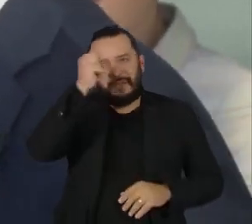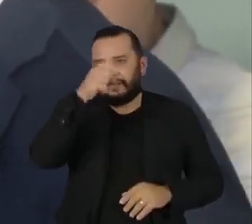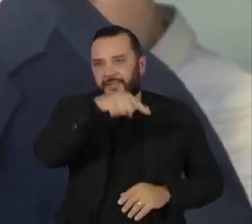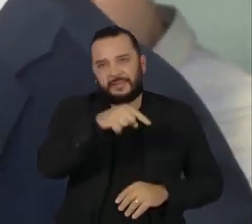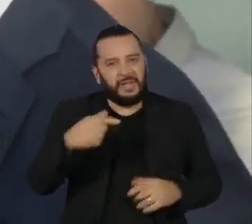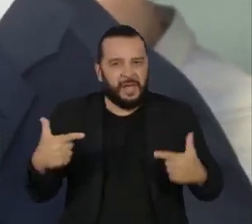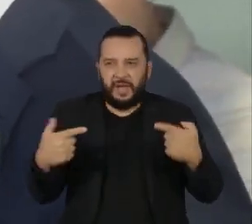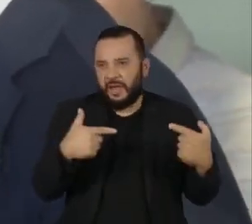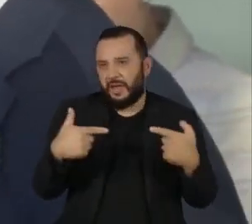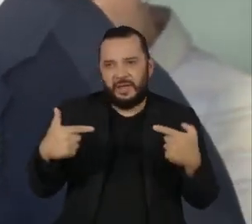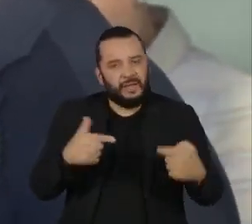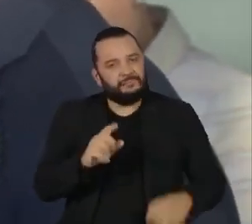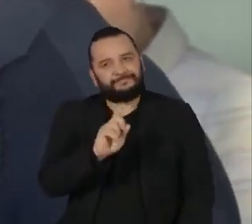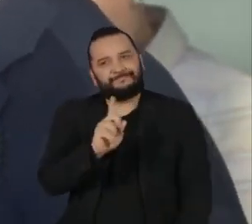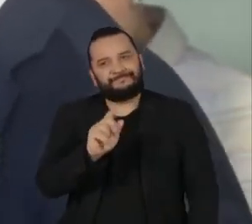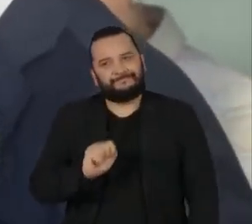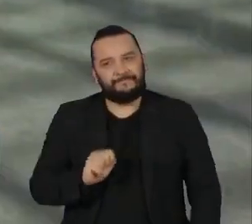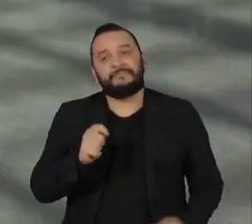batalha.